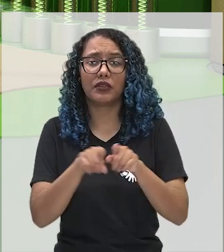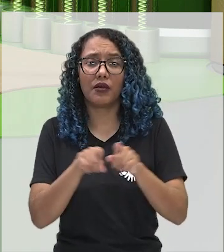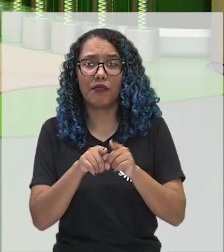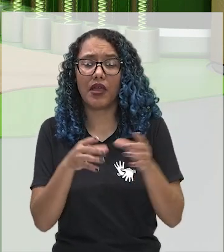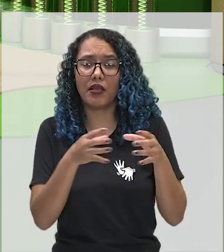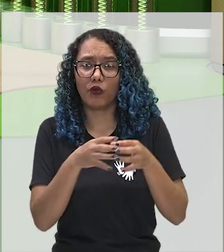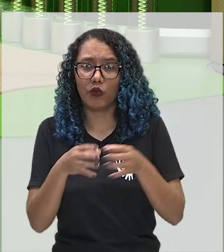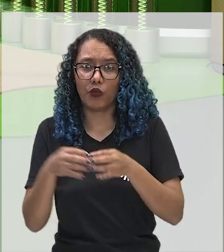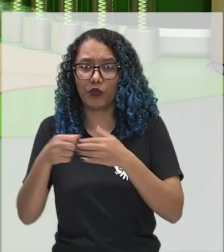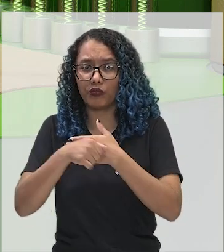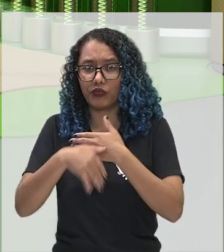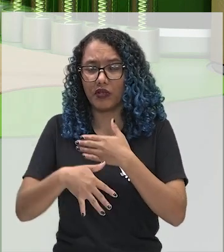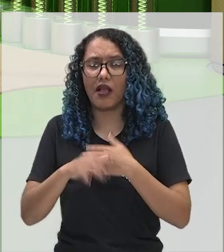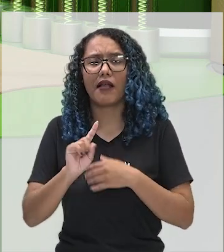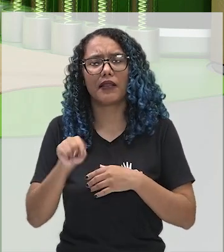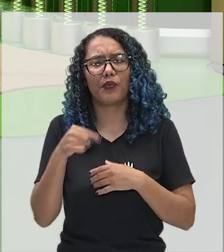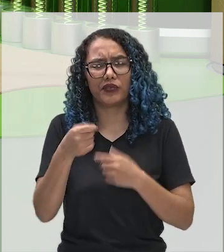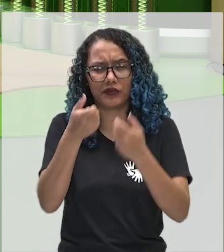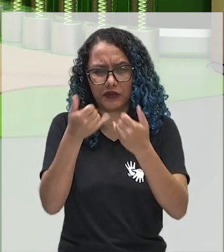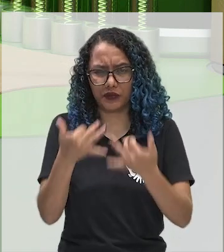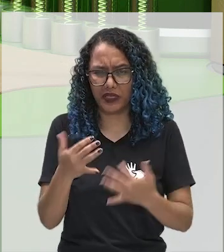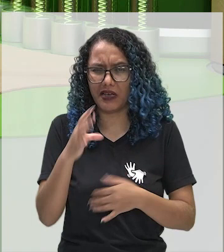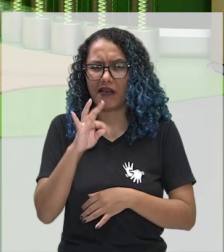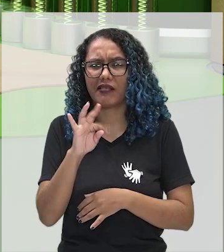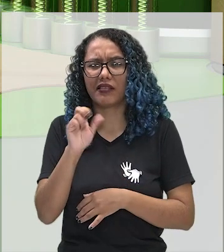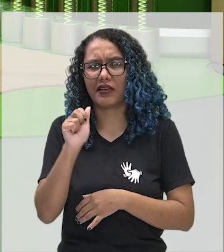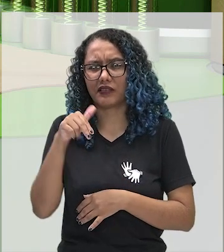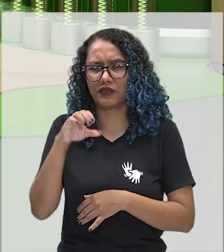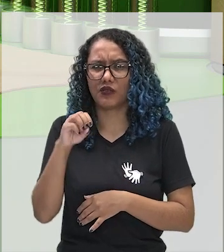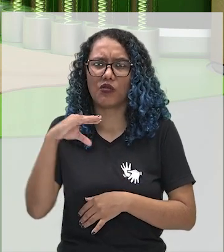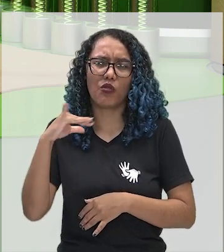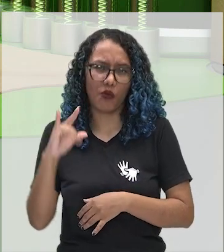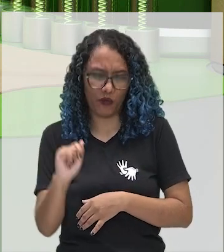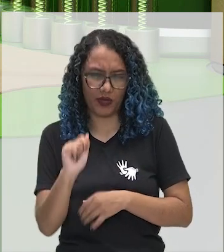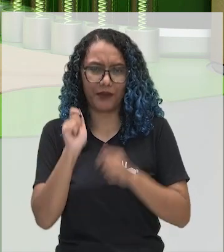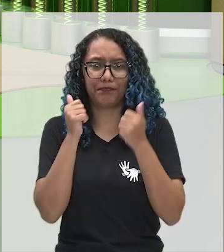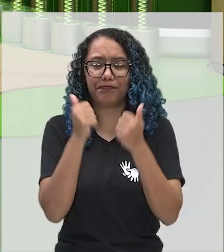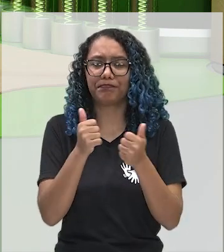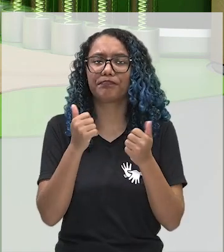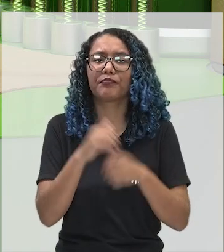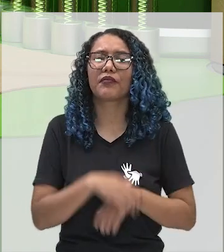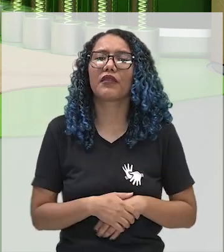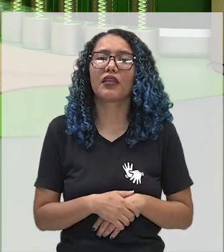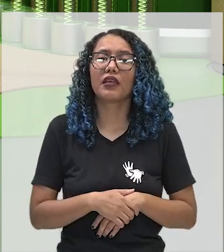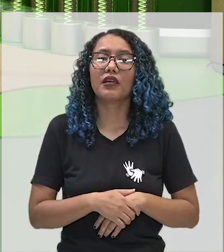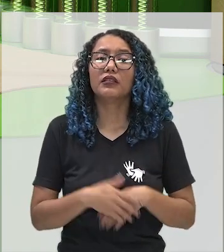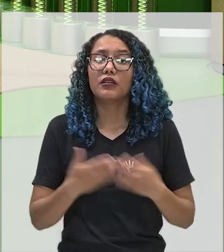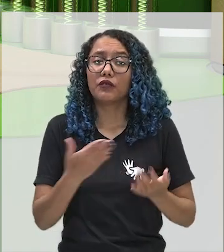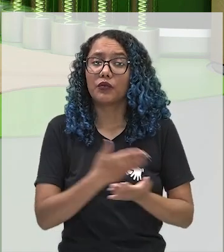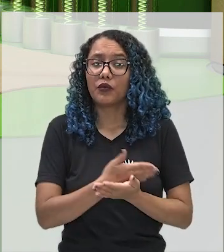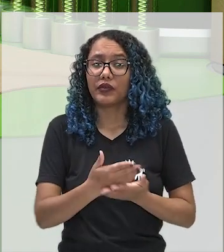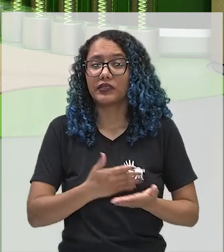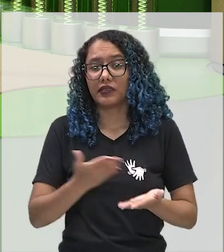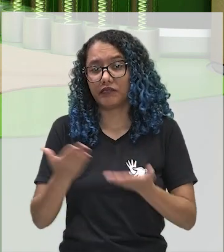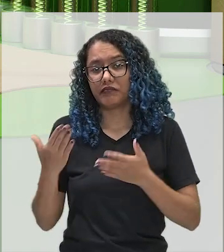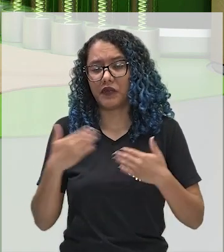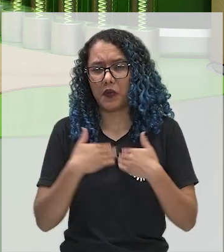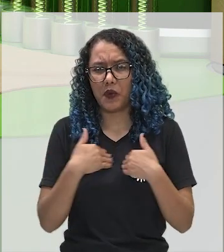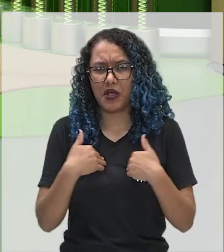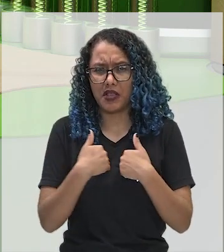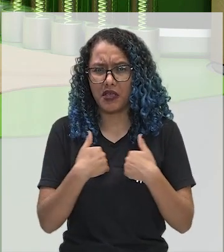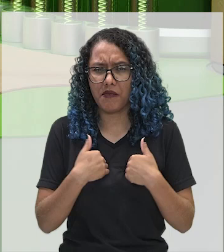taxonômica. Já a gente vai entender o que significa essa palavra. Para a gente começar, vamos observar aí. Esse animalzinho é